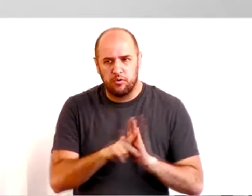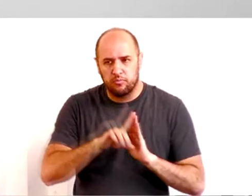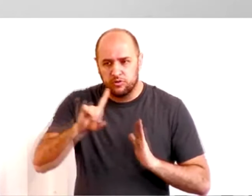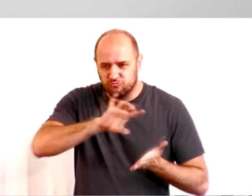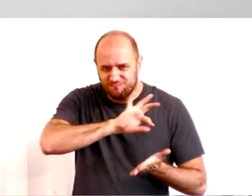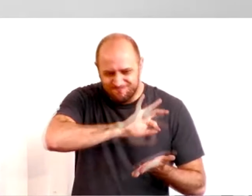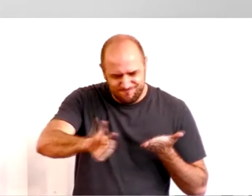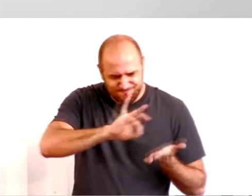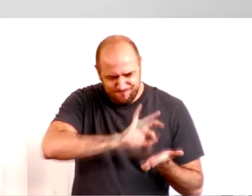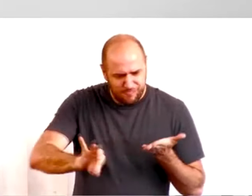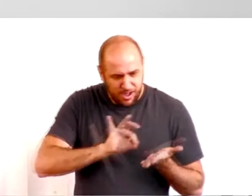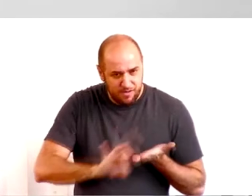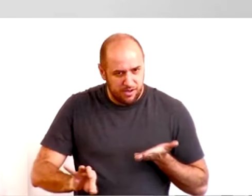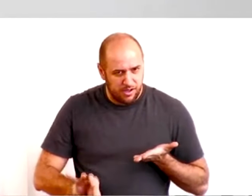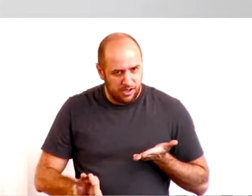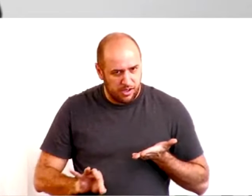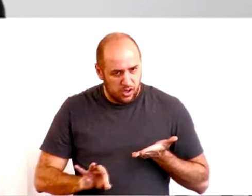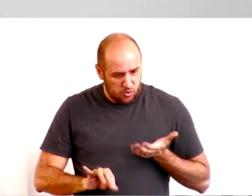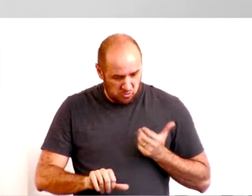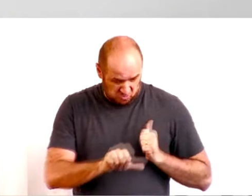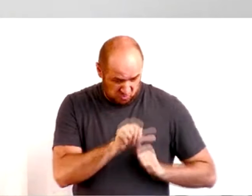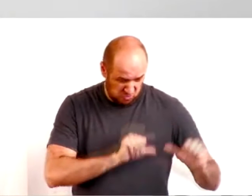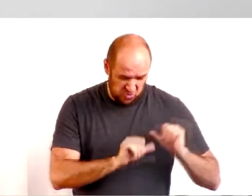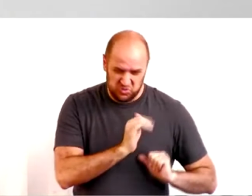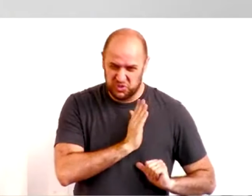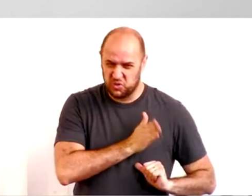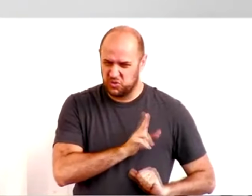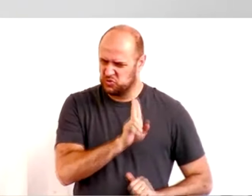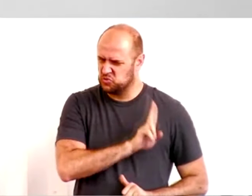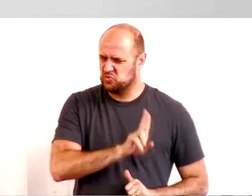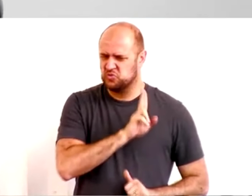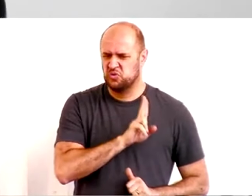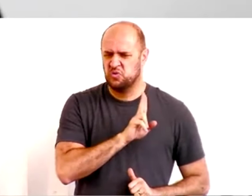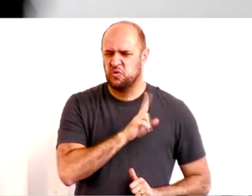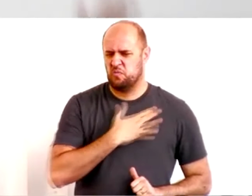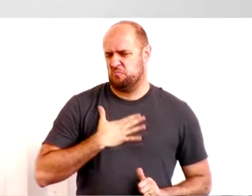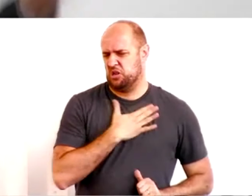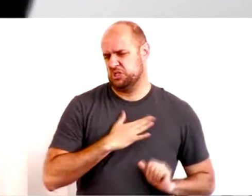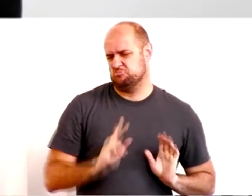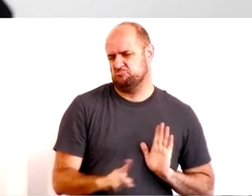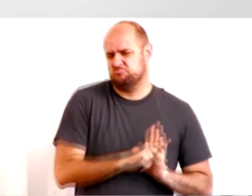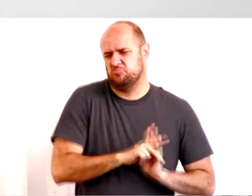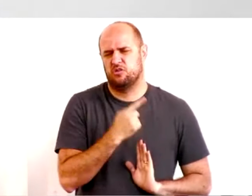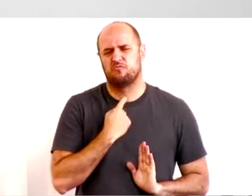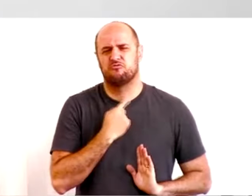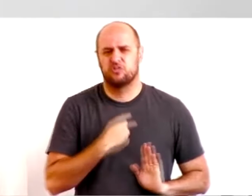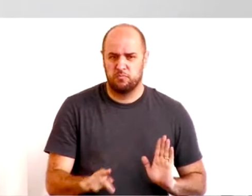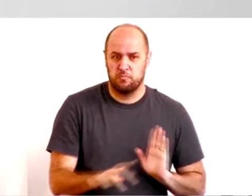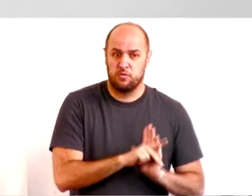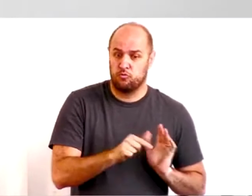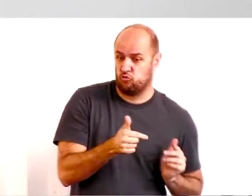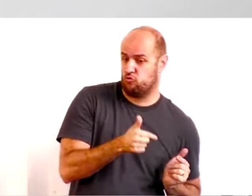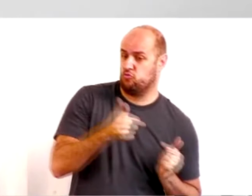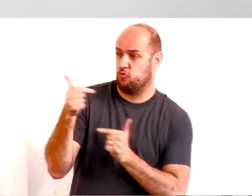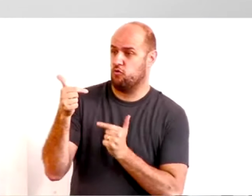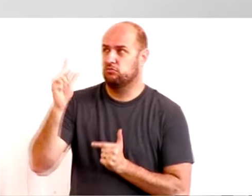Deus e usa de acordo com o seu bel prazer, com a sua vontade contra